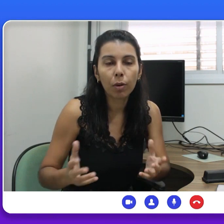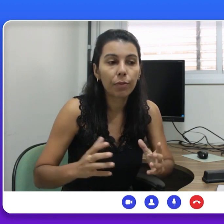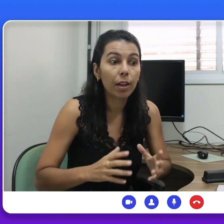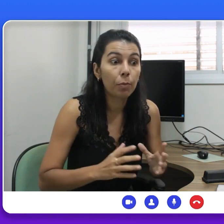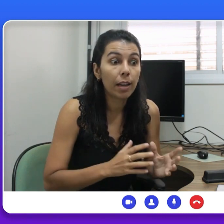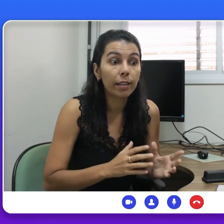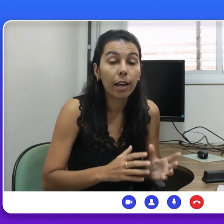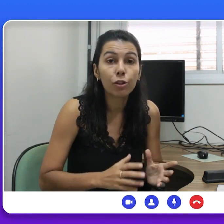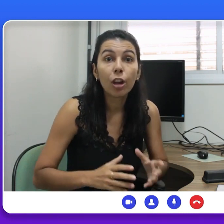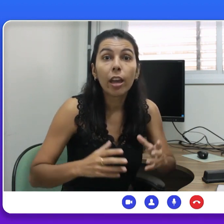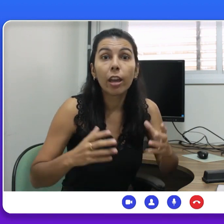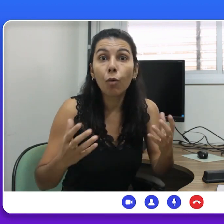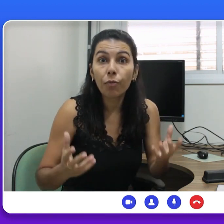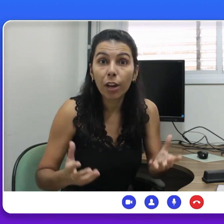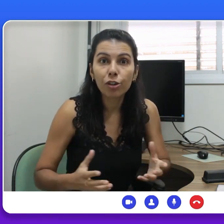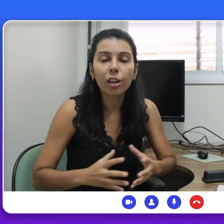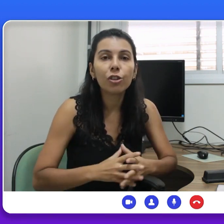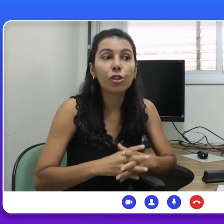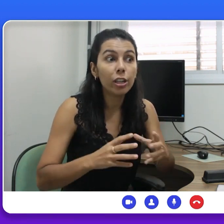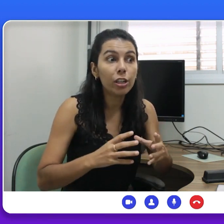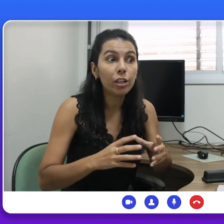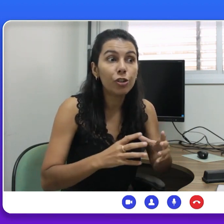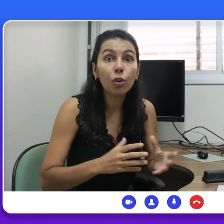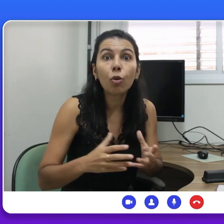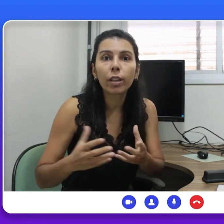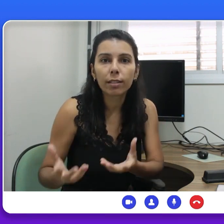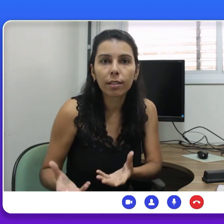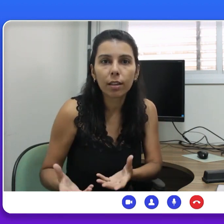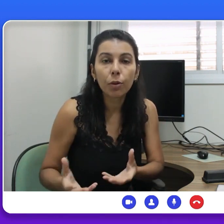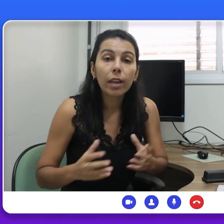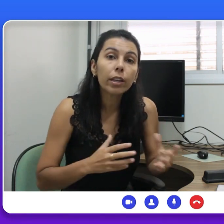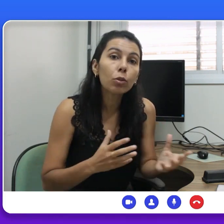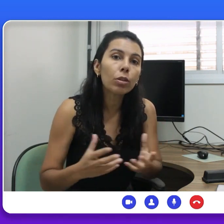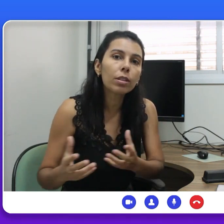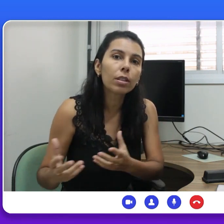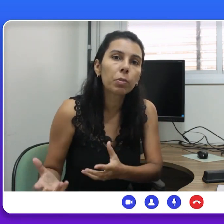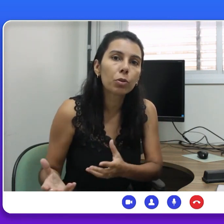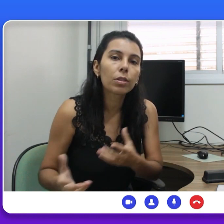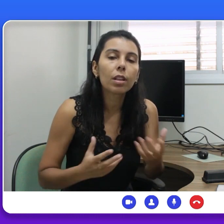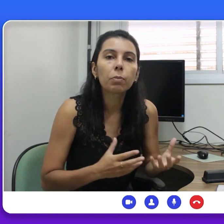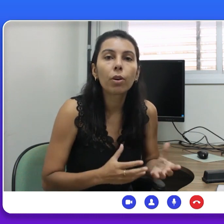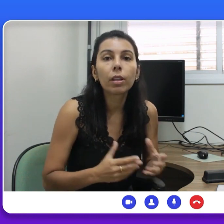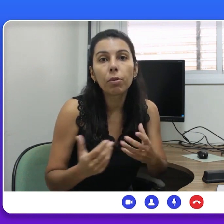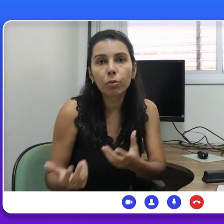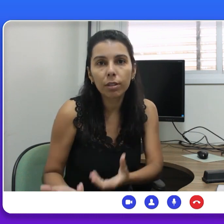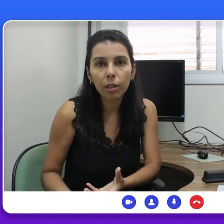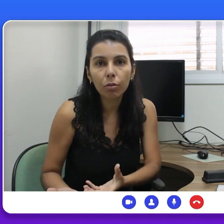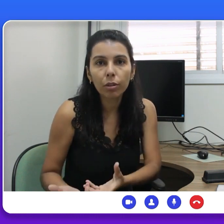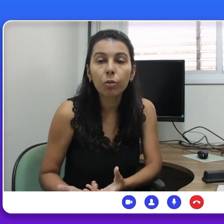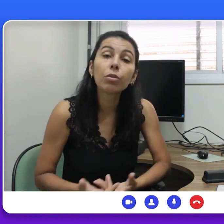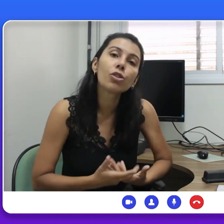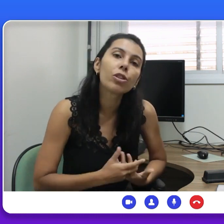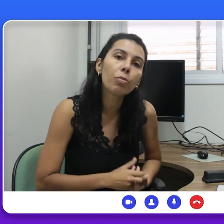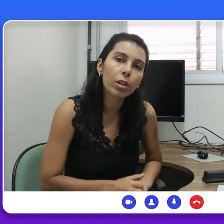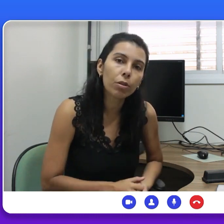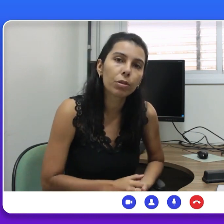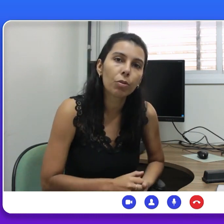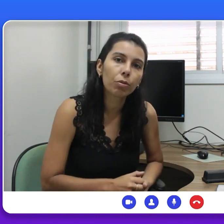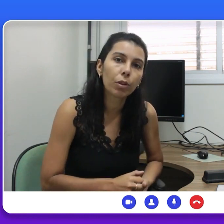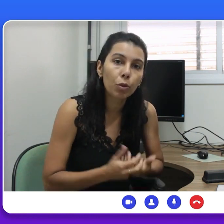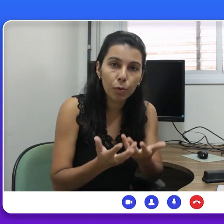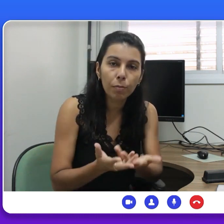digital, né, uma realidade convergente e de conexão, em que todas as pessoas elas podem produzir conteúdo e